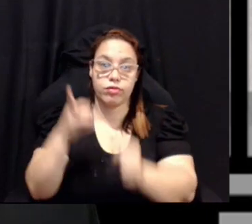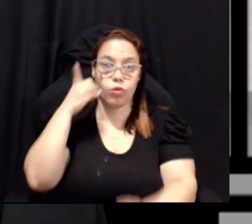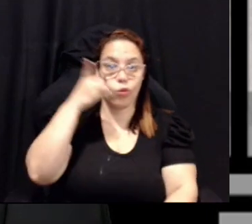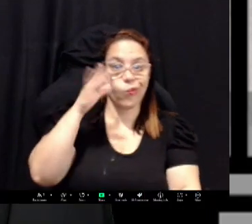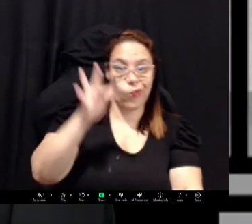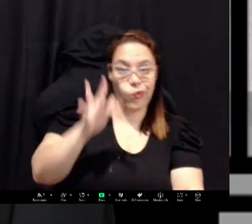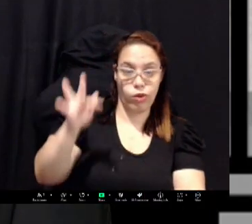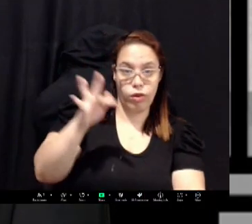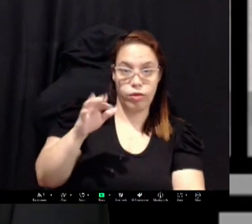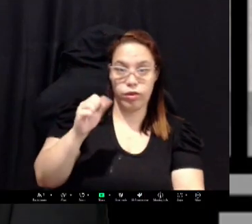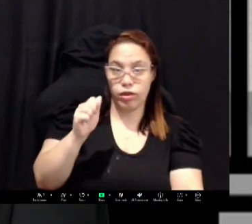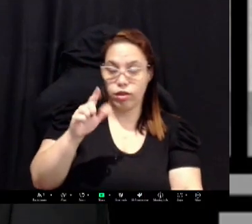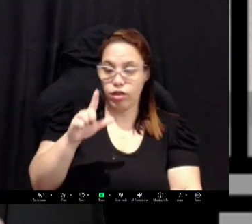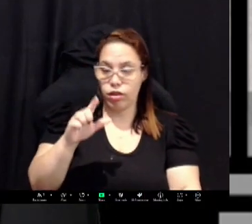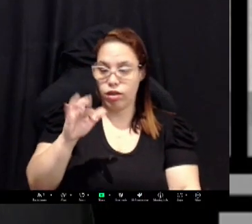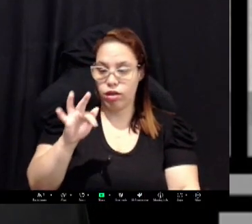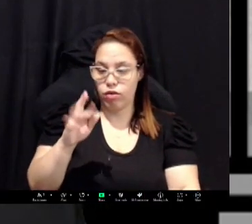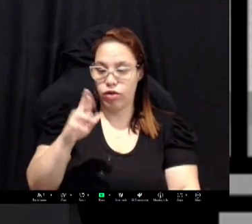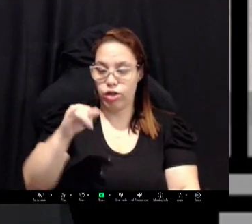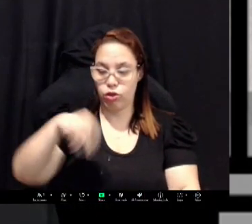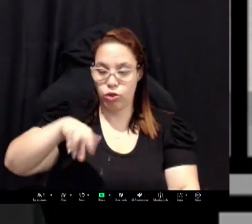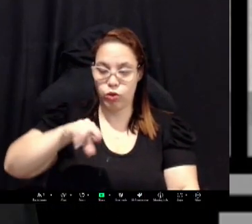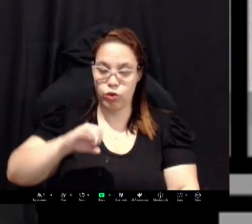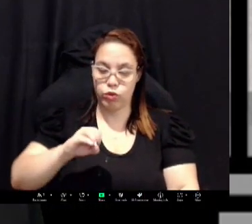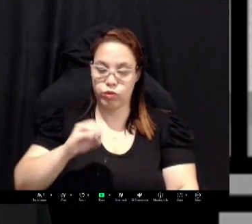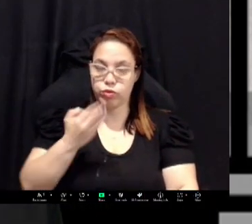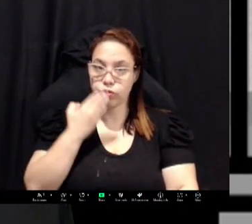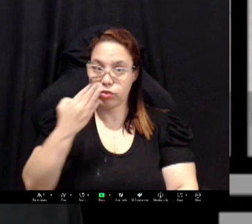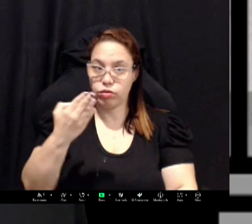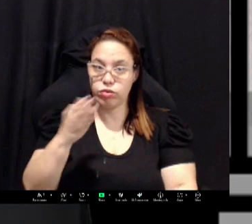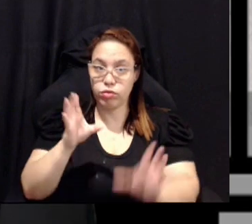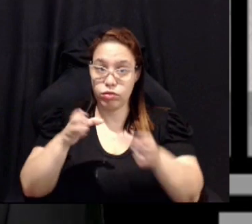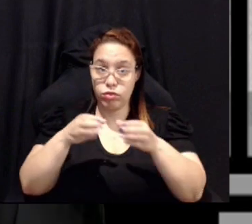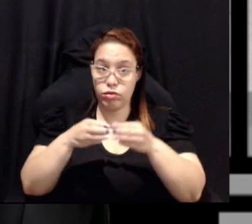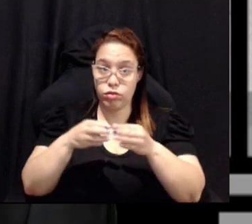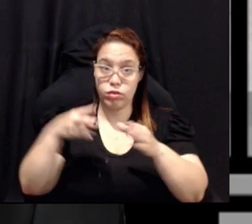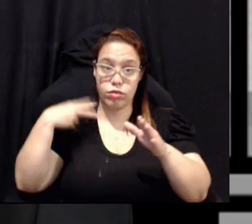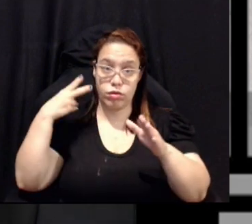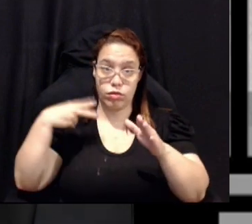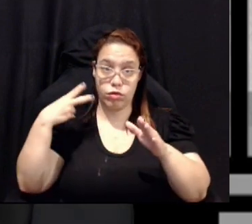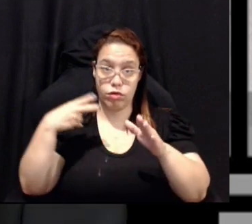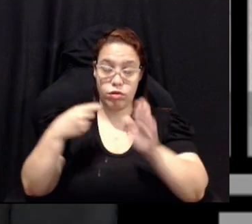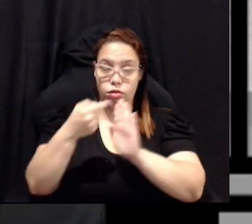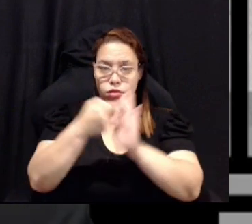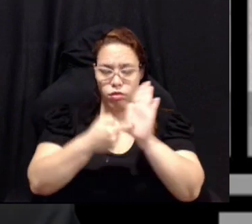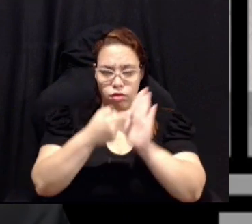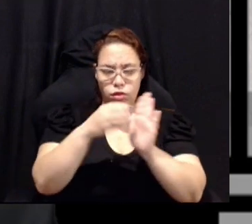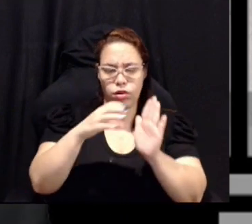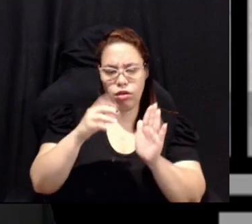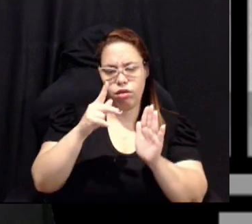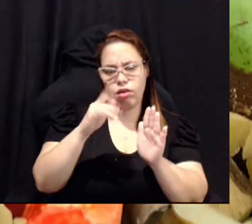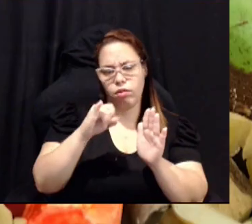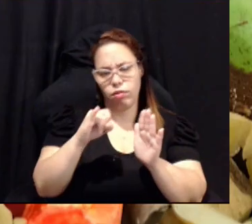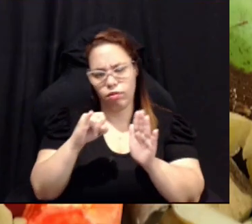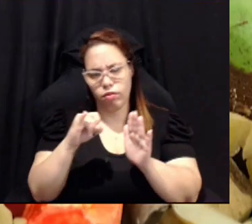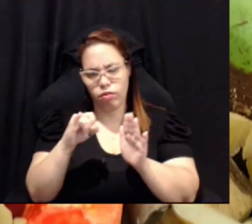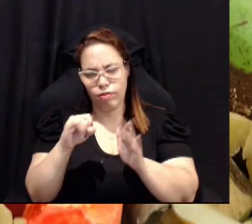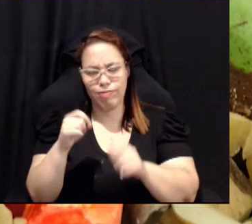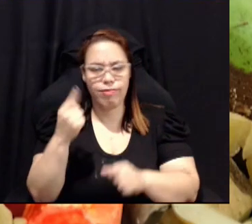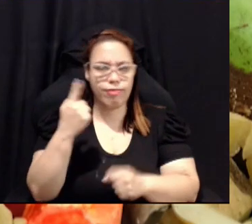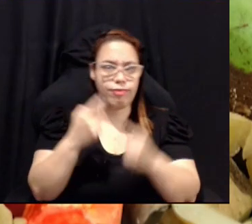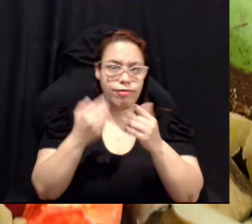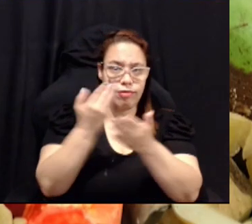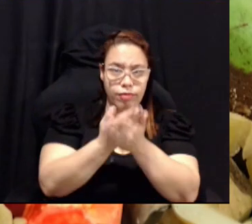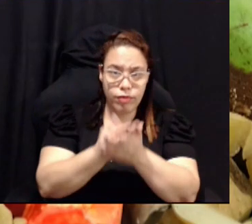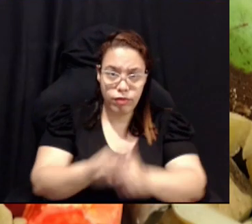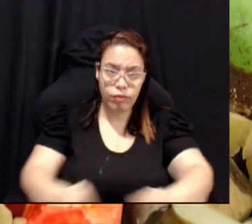Alfredinho, do PT, protocolou um pedido de abertura de comissão parlamentar de inquérito, uma CPI, para apurar supostos desperdícios de